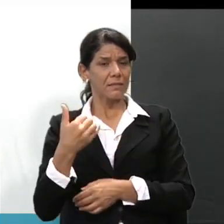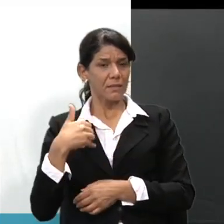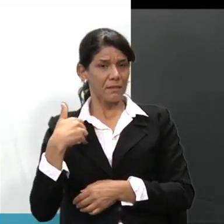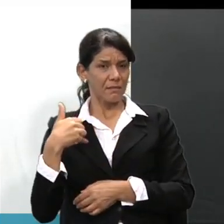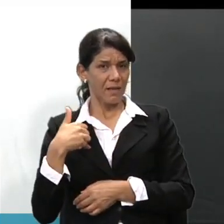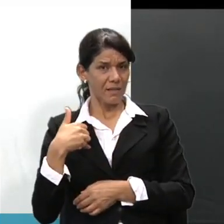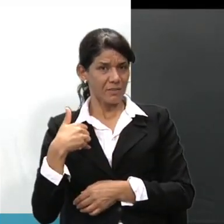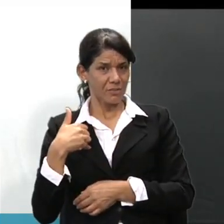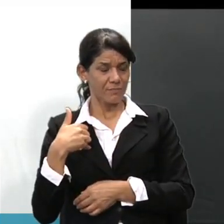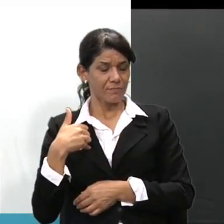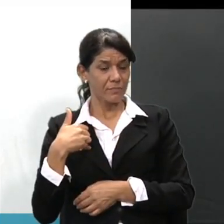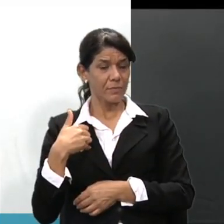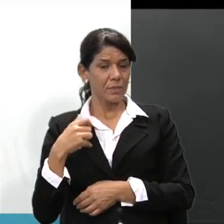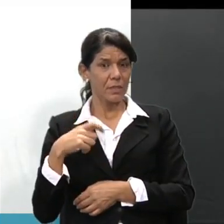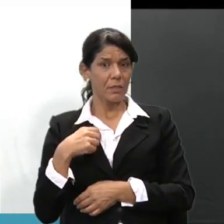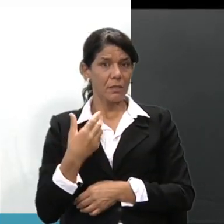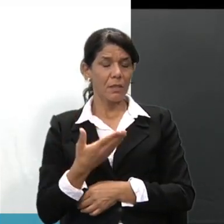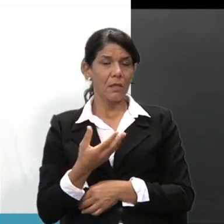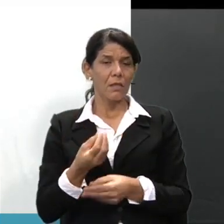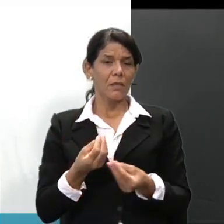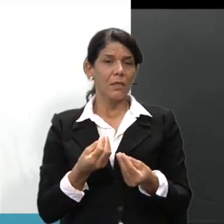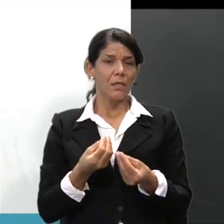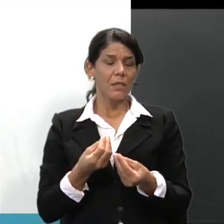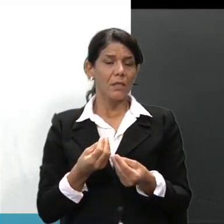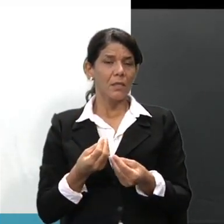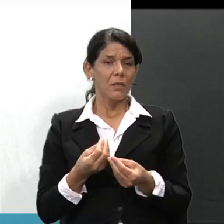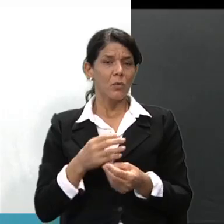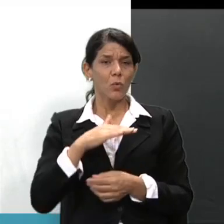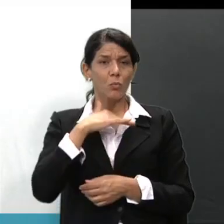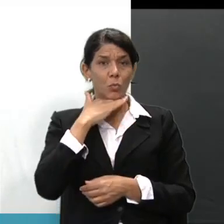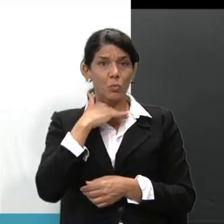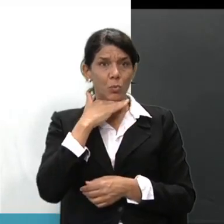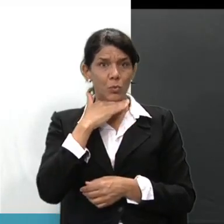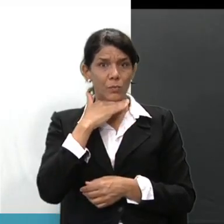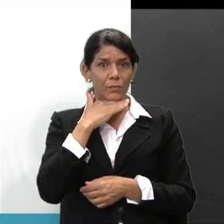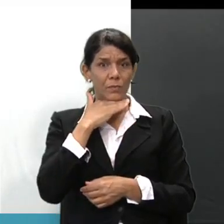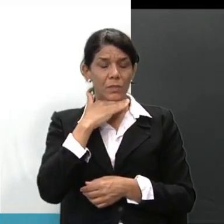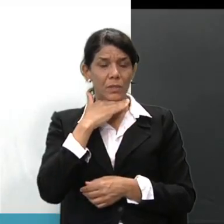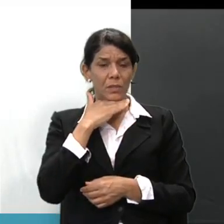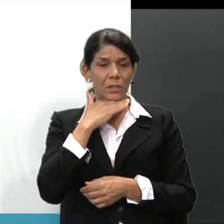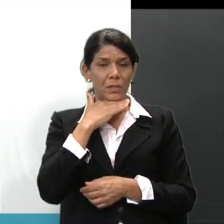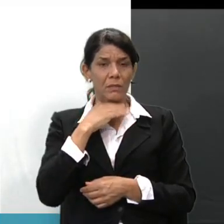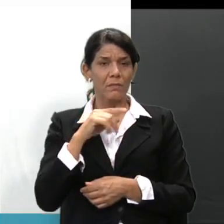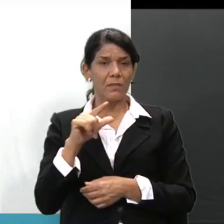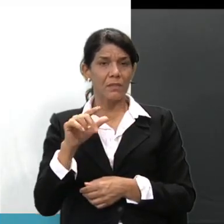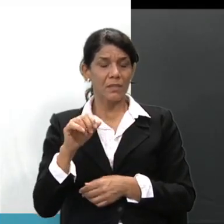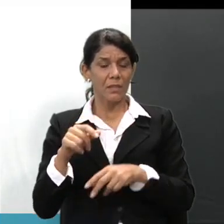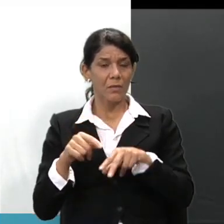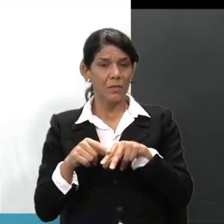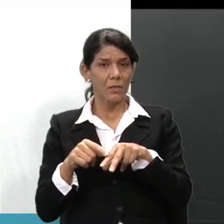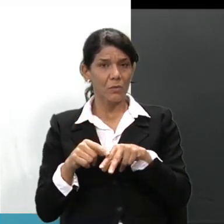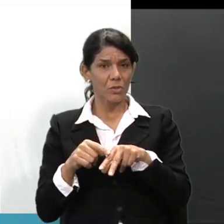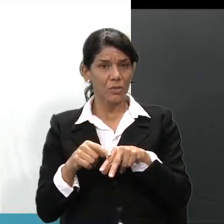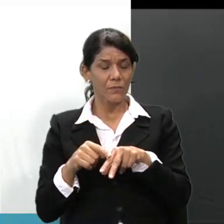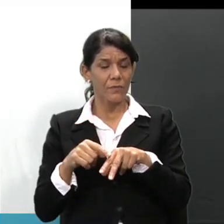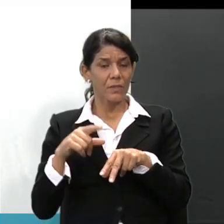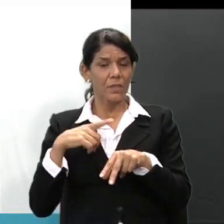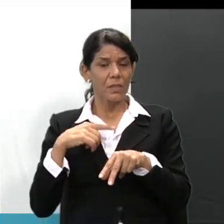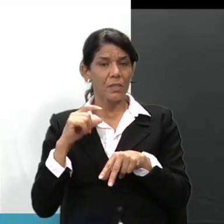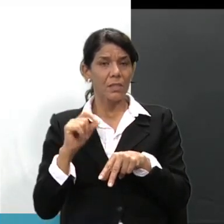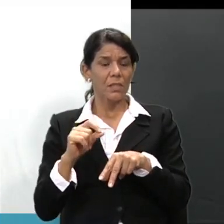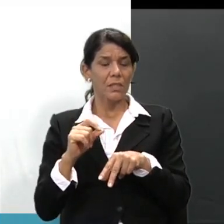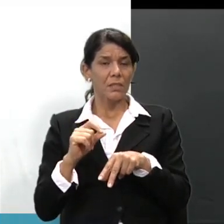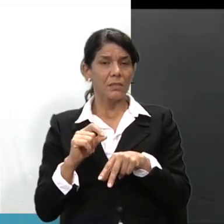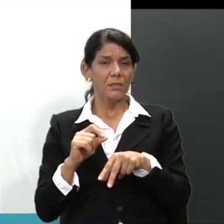anos, podemos administrar em ventroglúteo, dorso glúteo e vasto lateral da coxa, tendo aí